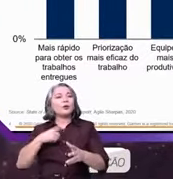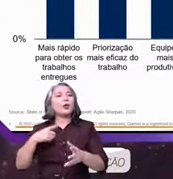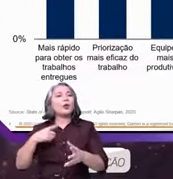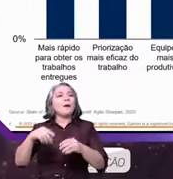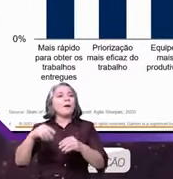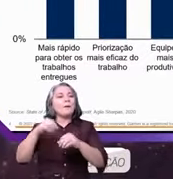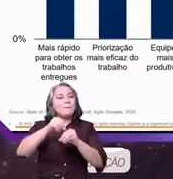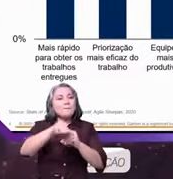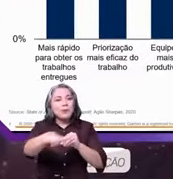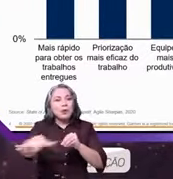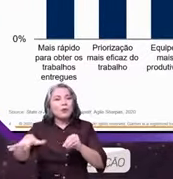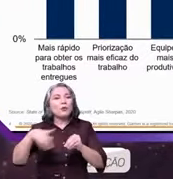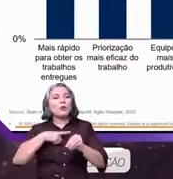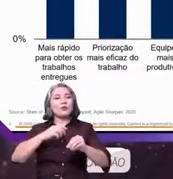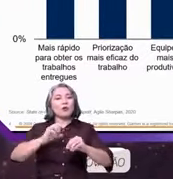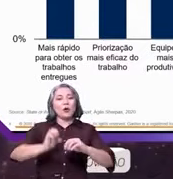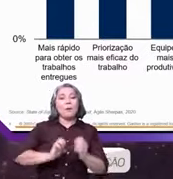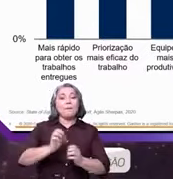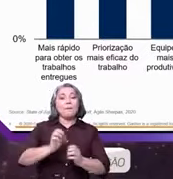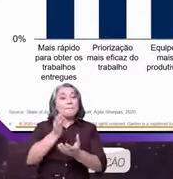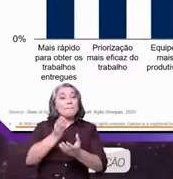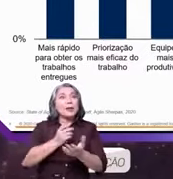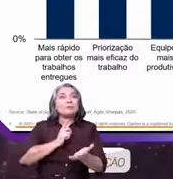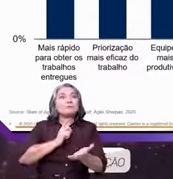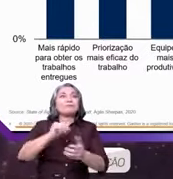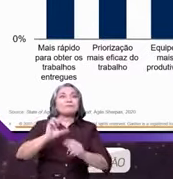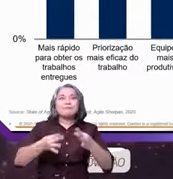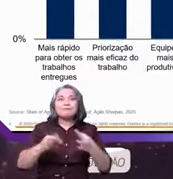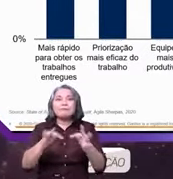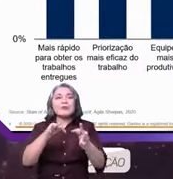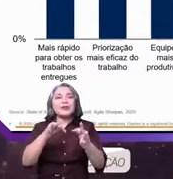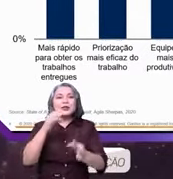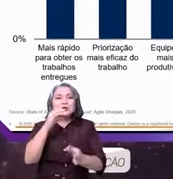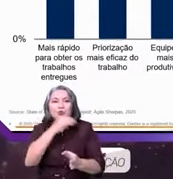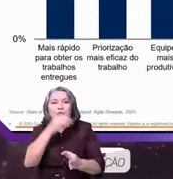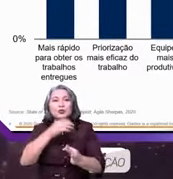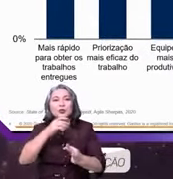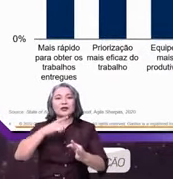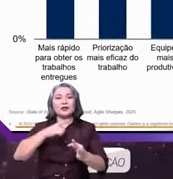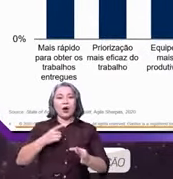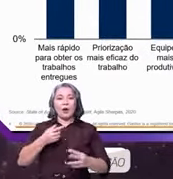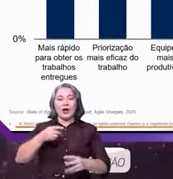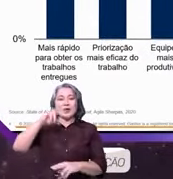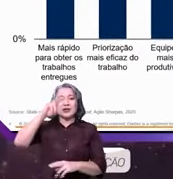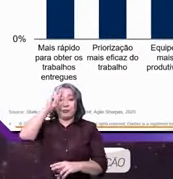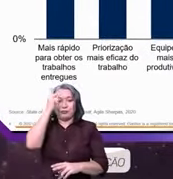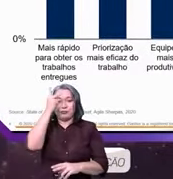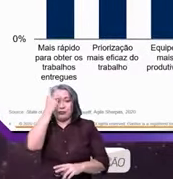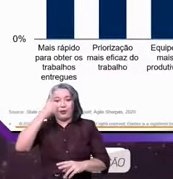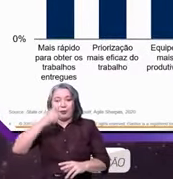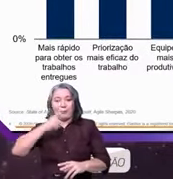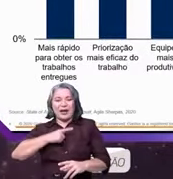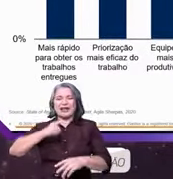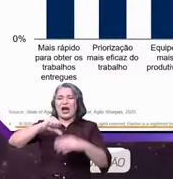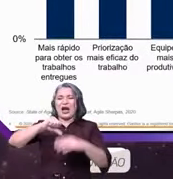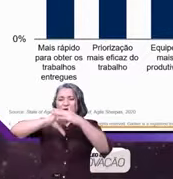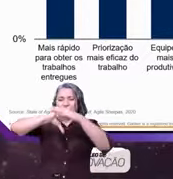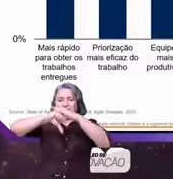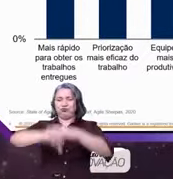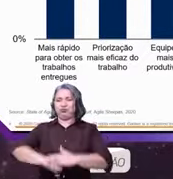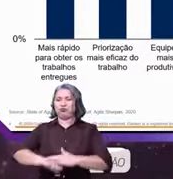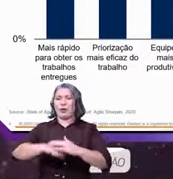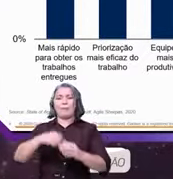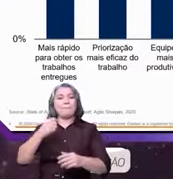ágeis, tiveram muito mais sucesso. E são clientes que tiveram uma resiliência maior. Passaram por uma crise de 2008